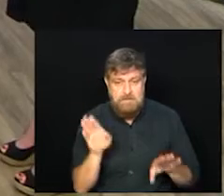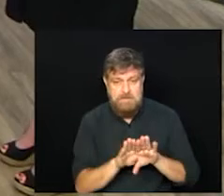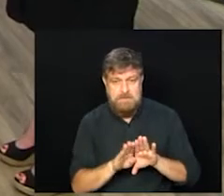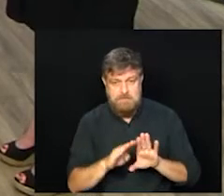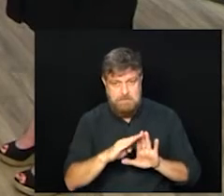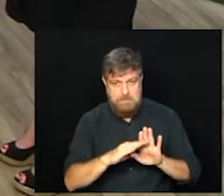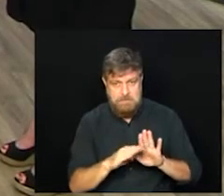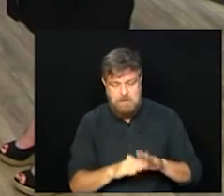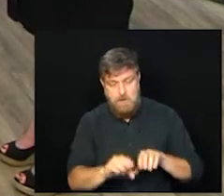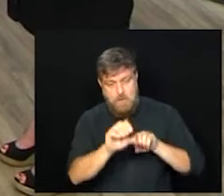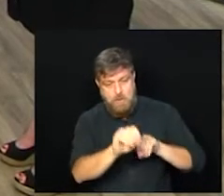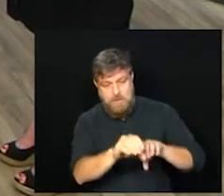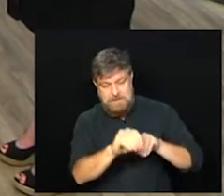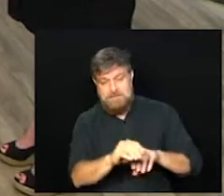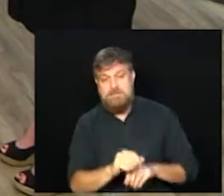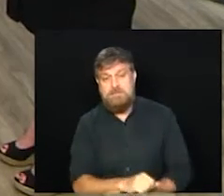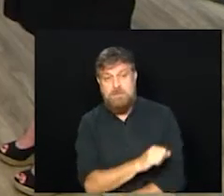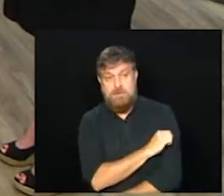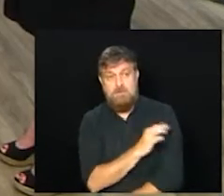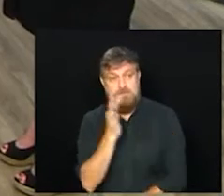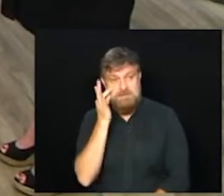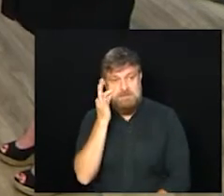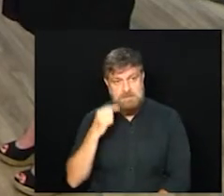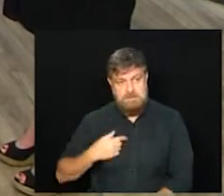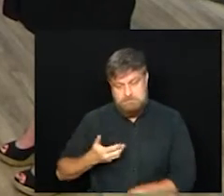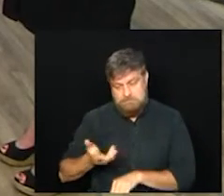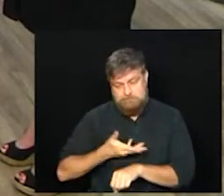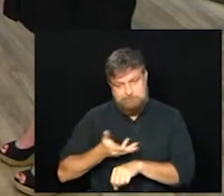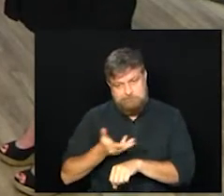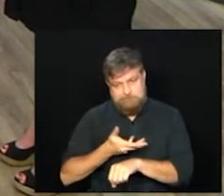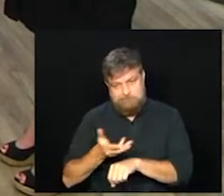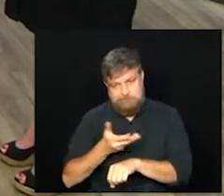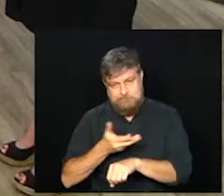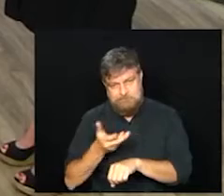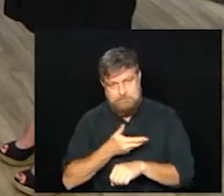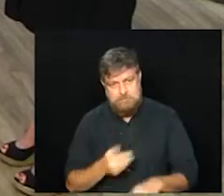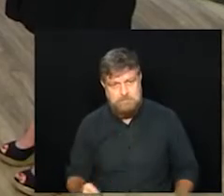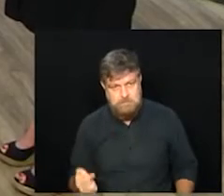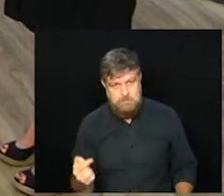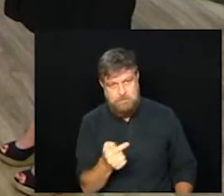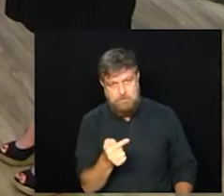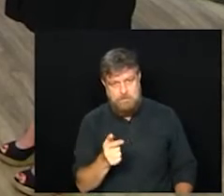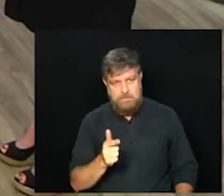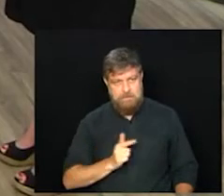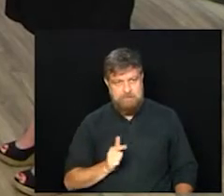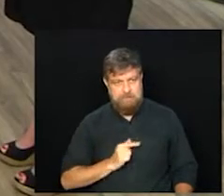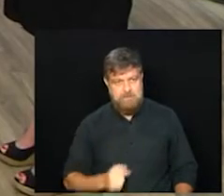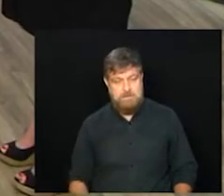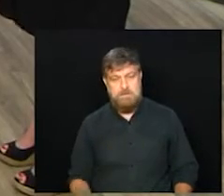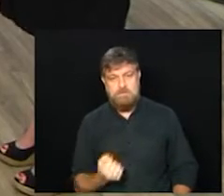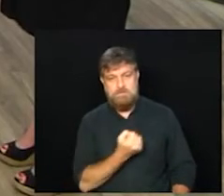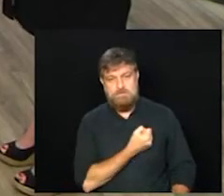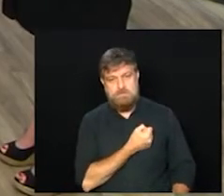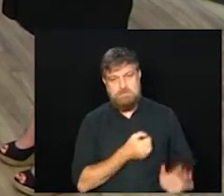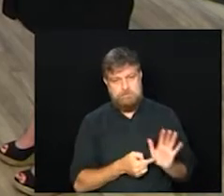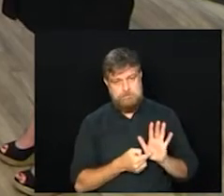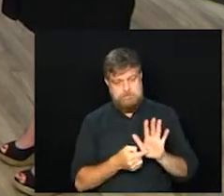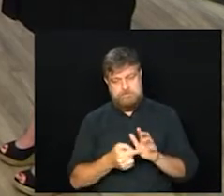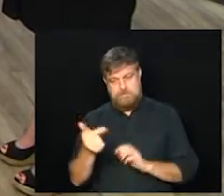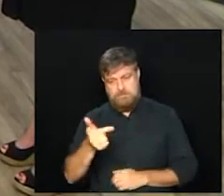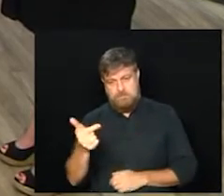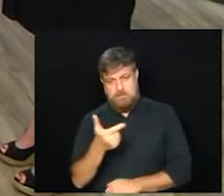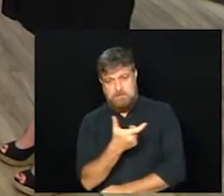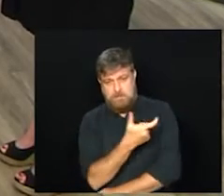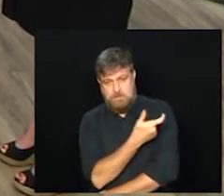volta às aulas presenciais. Nós precisamos acelerar neste calendário de vacinação. Nós temos os números aqui, né, da segunda dose,